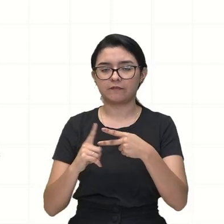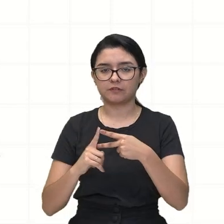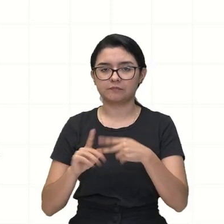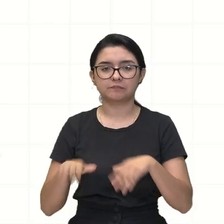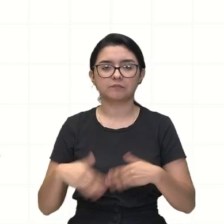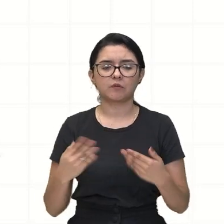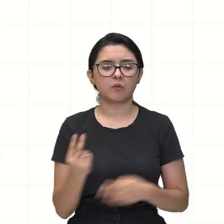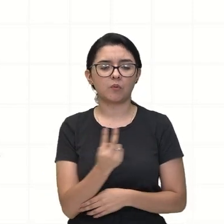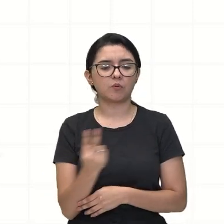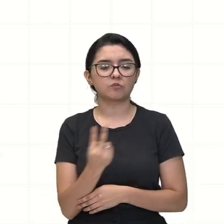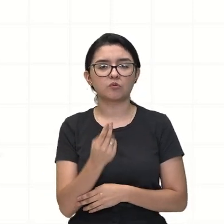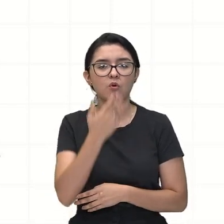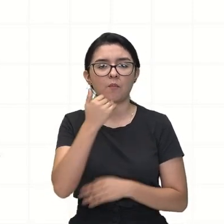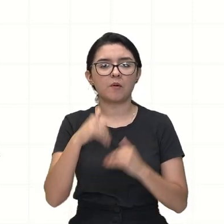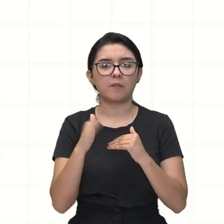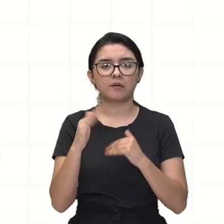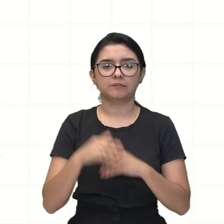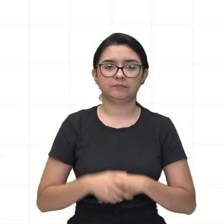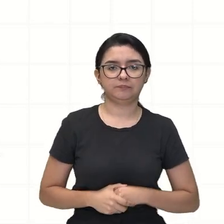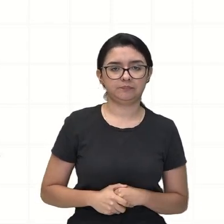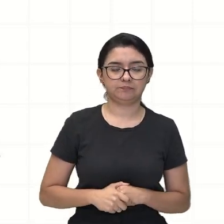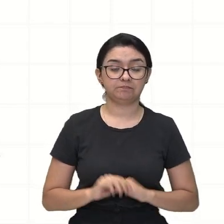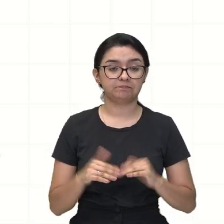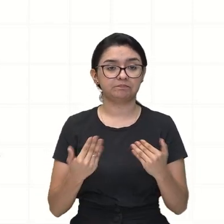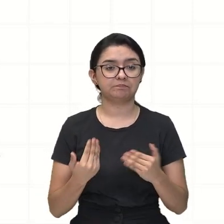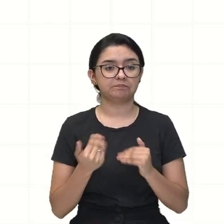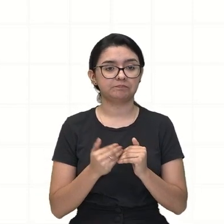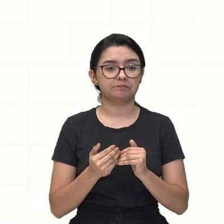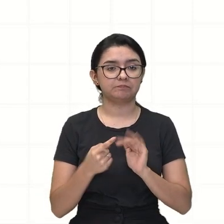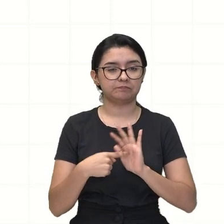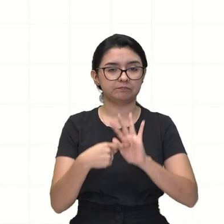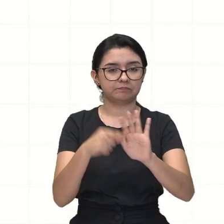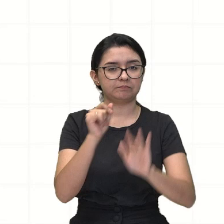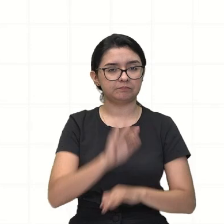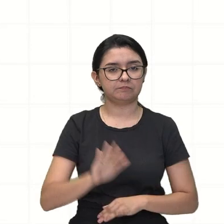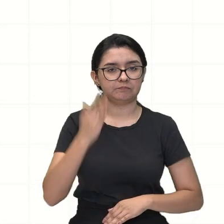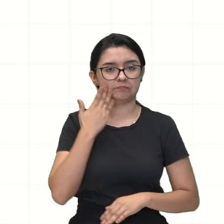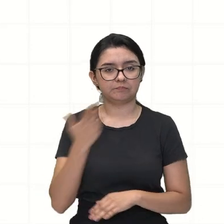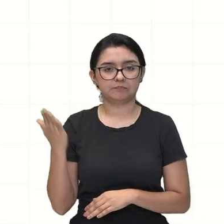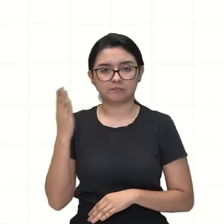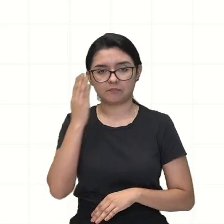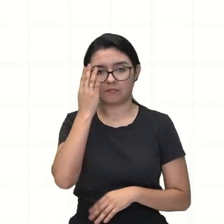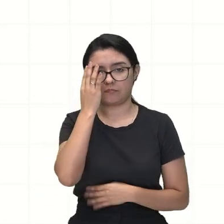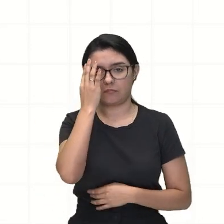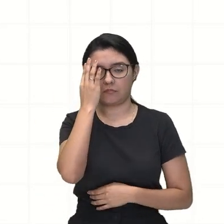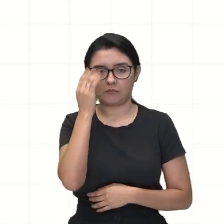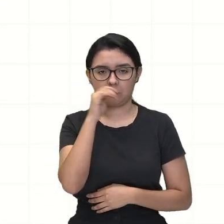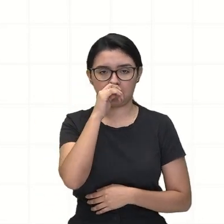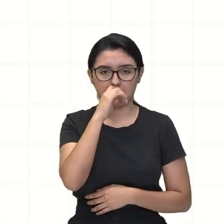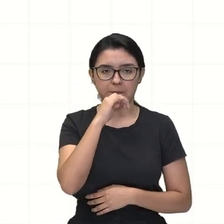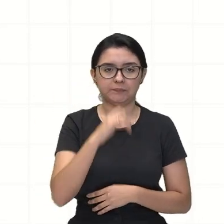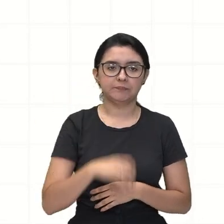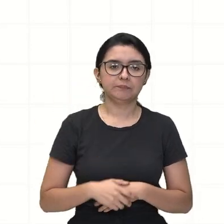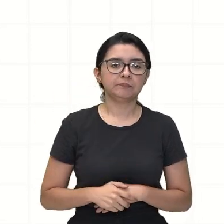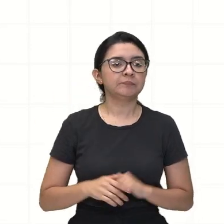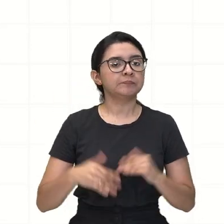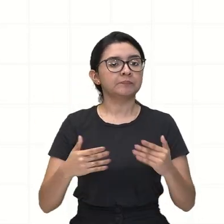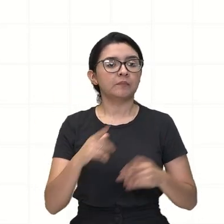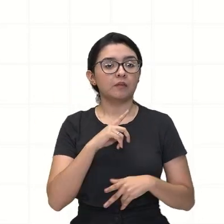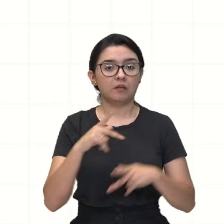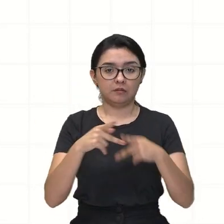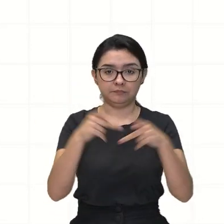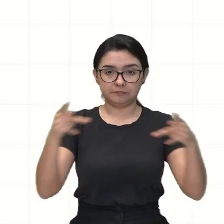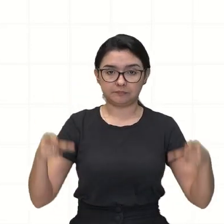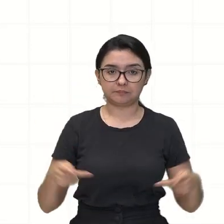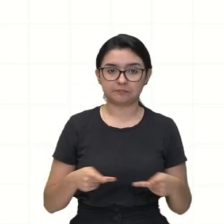dois comeu mais? Então vamos ilustrar a situação aqui, né? Aqui nós temos as pizzas, né?